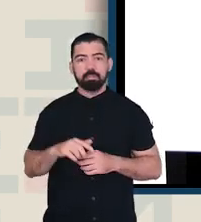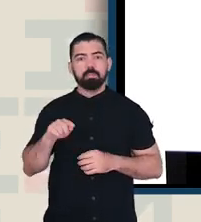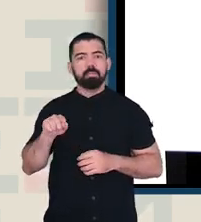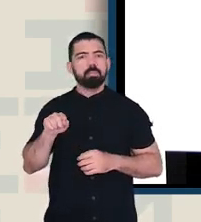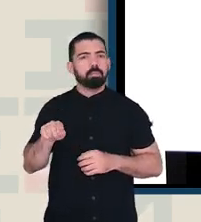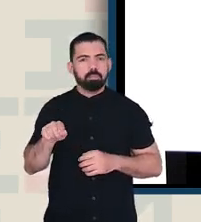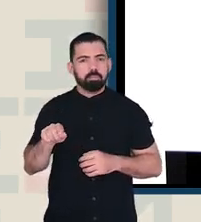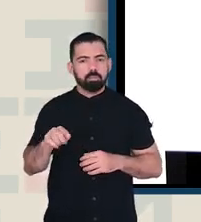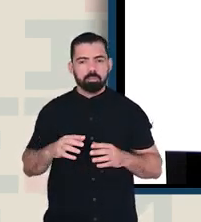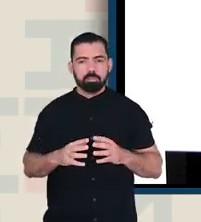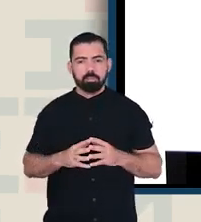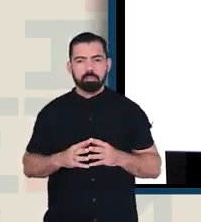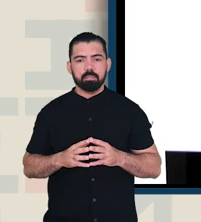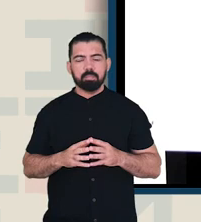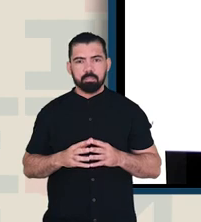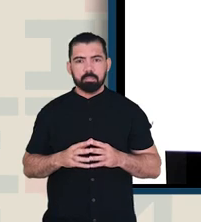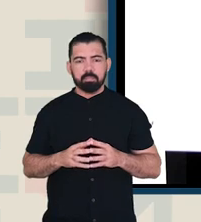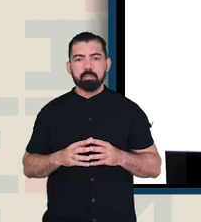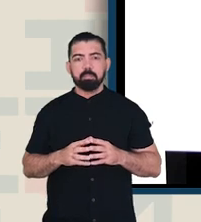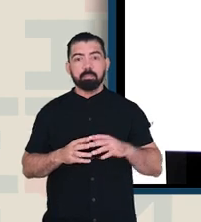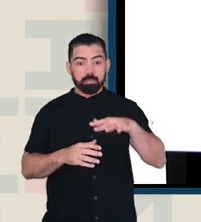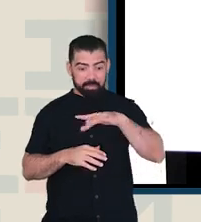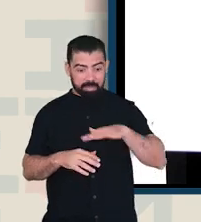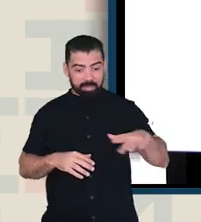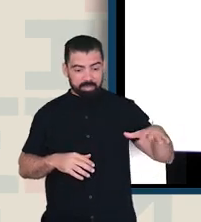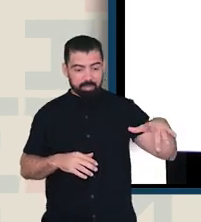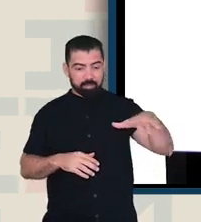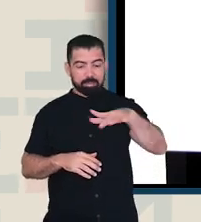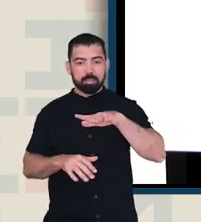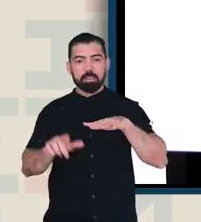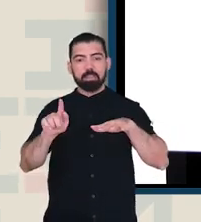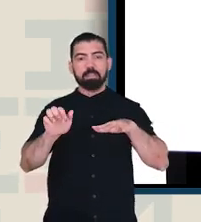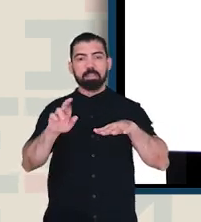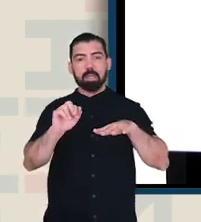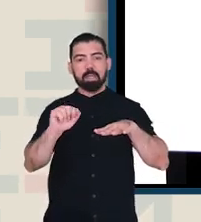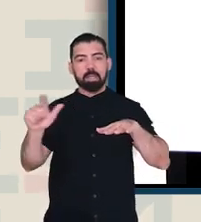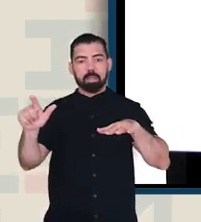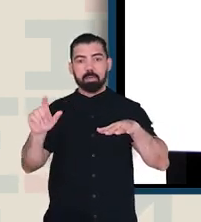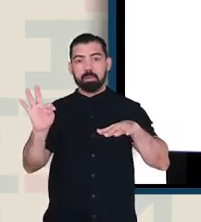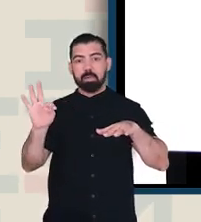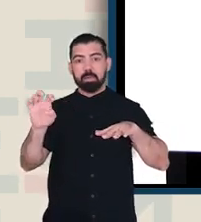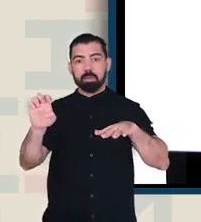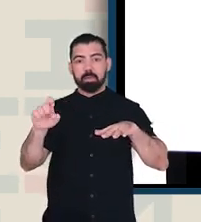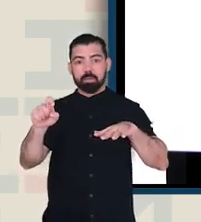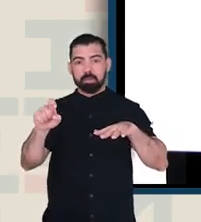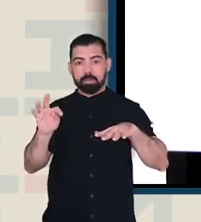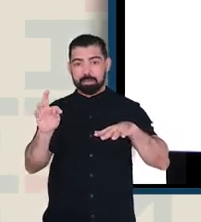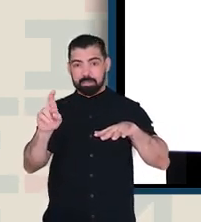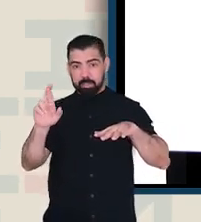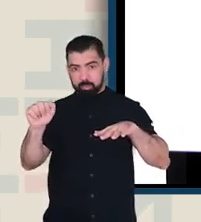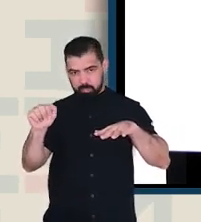negam o campo geral da textualidade.